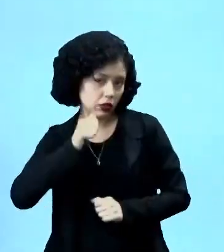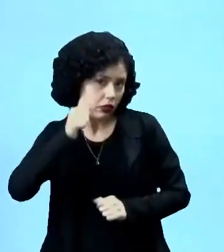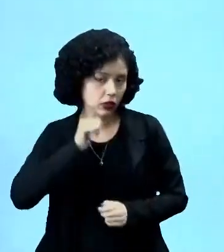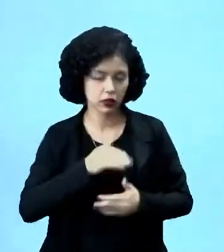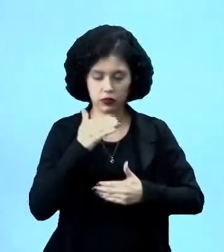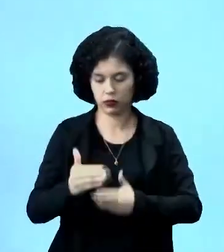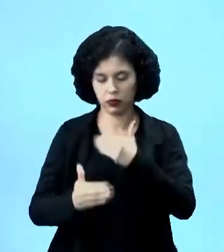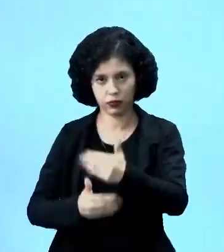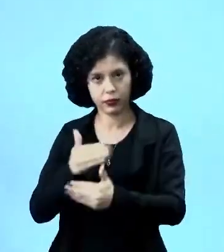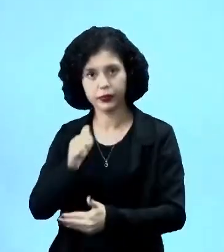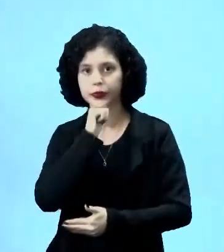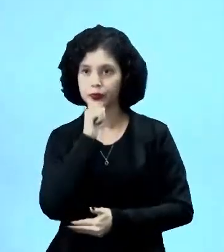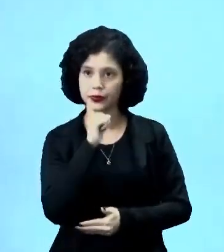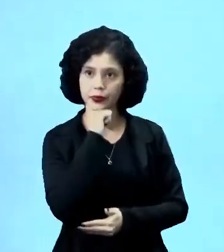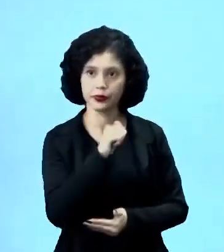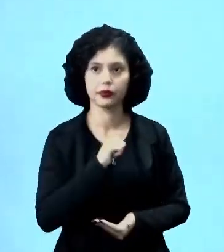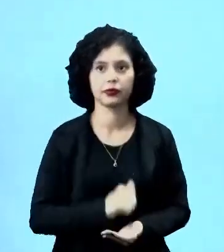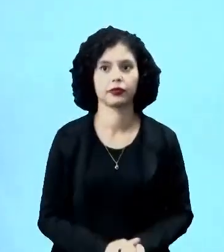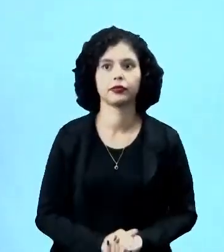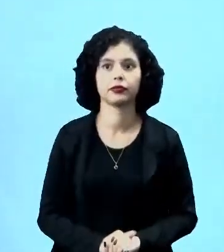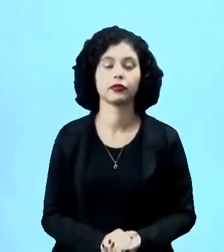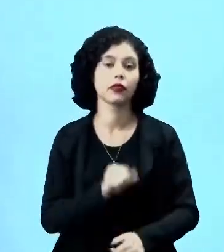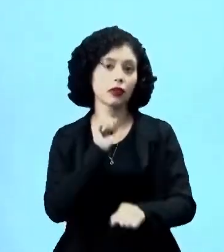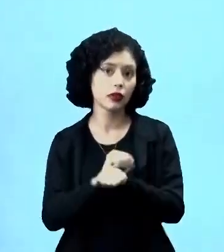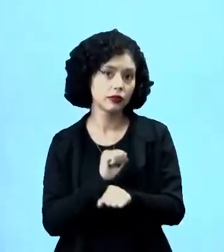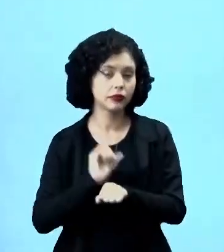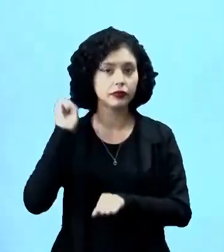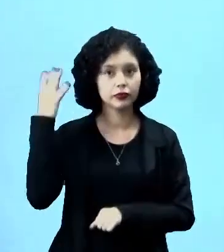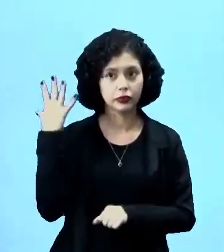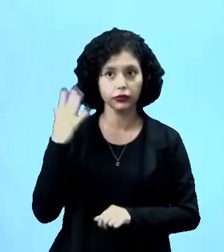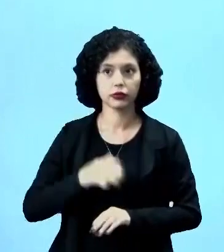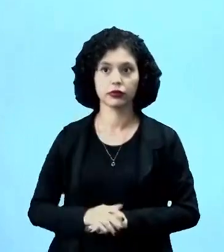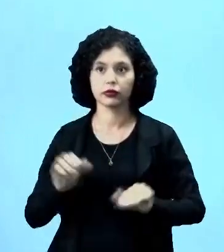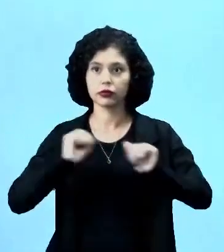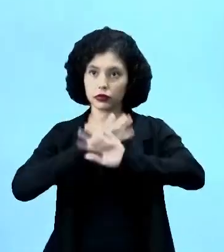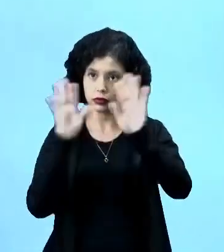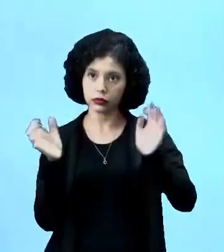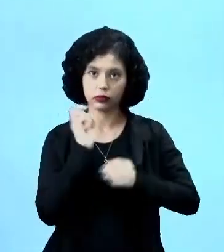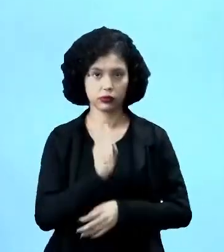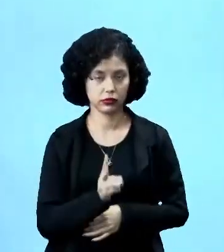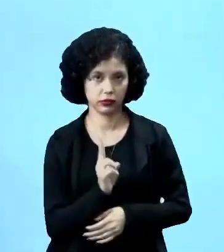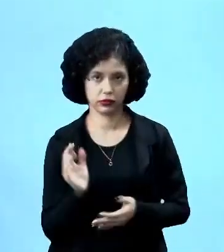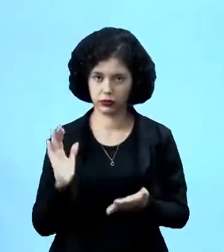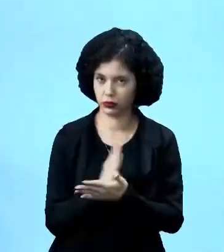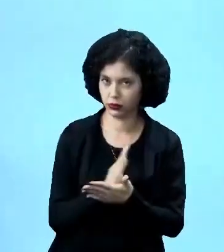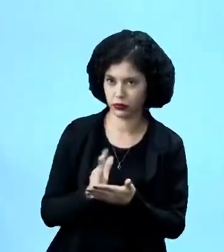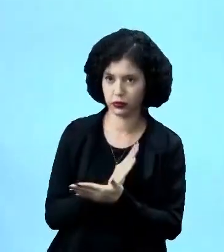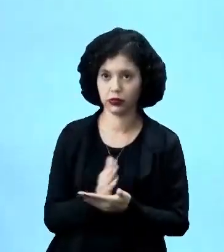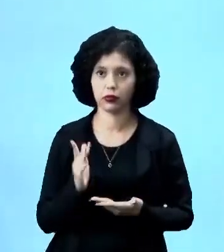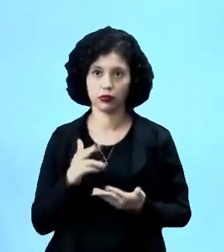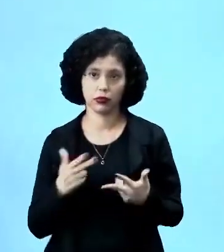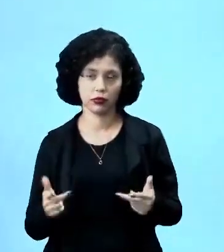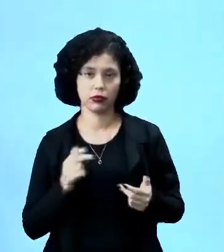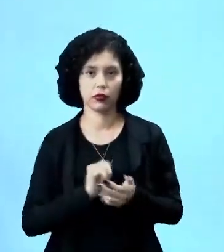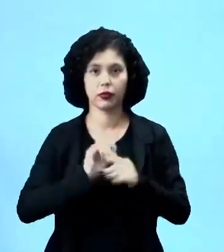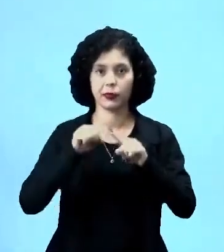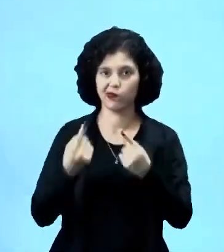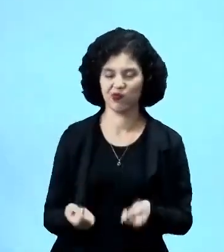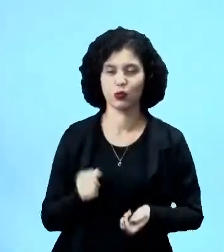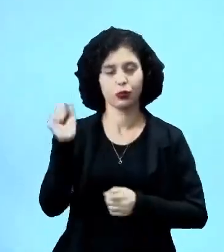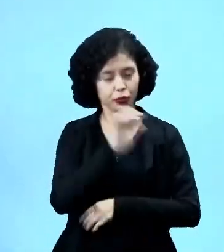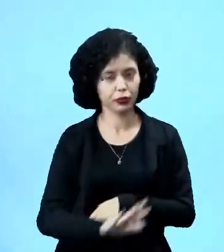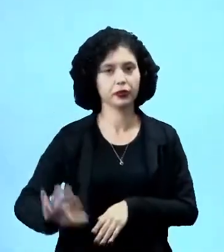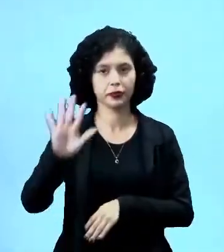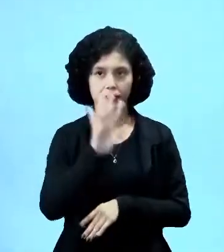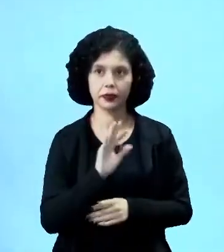passam pelo processo da menstruação é esperado que isso ocorra é claro que sempre pode acontecer alguma exceção mas